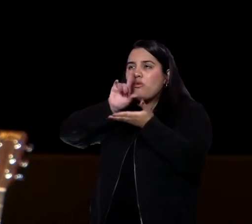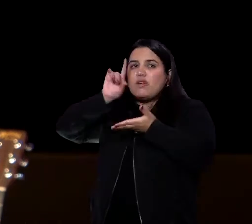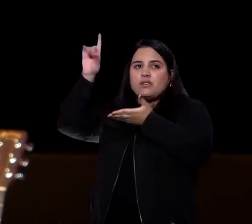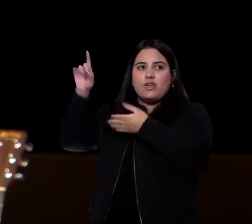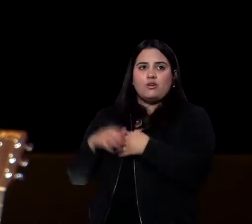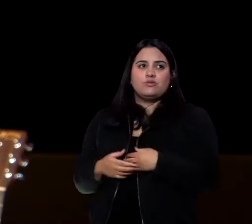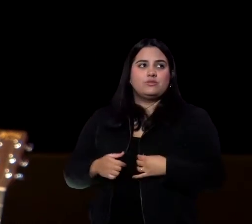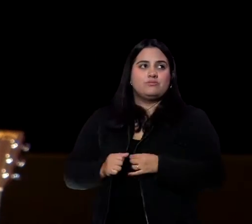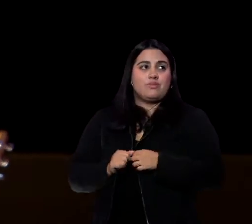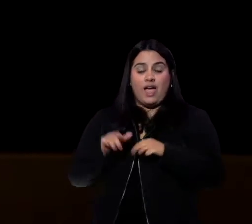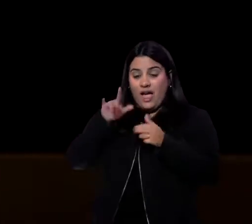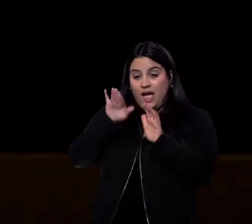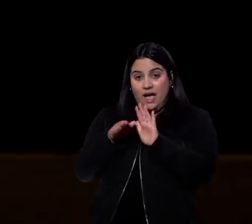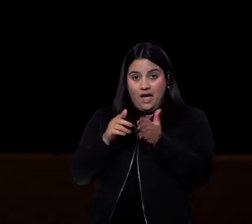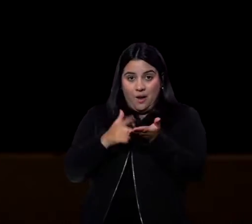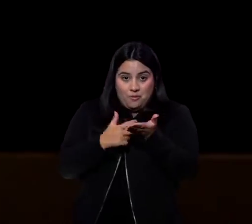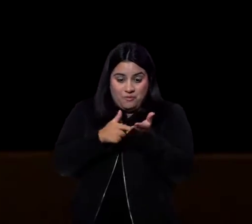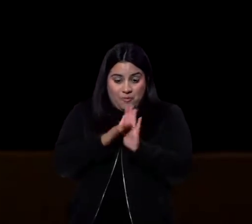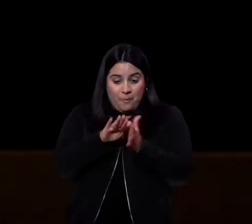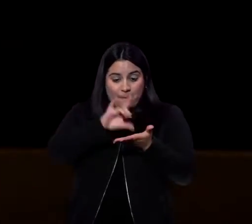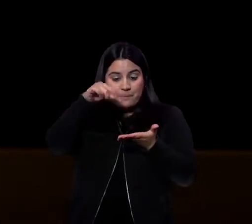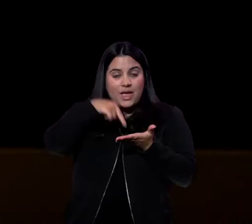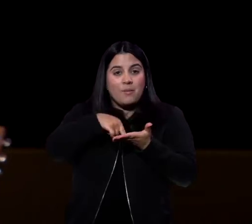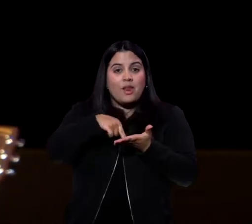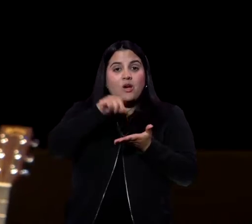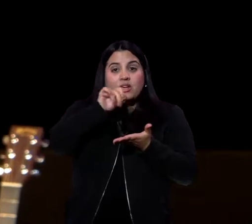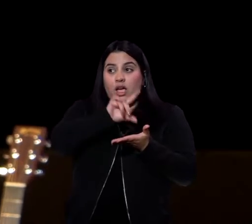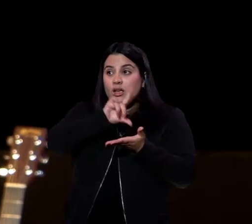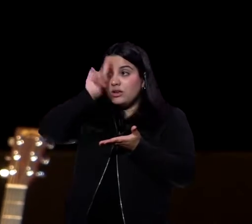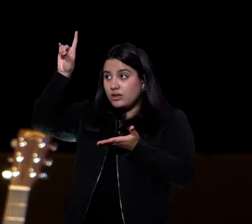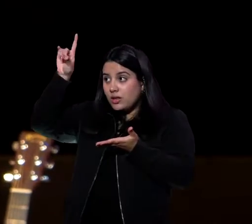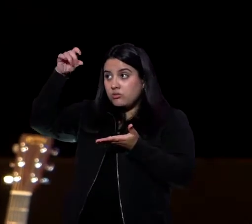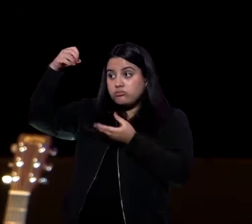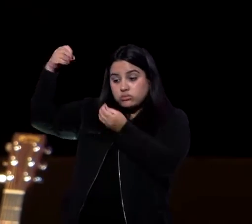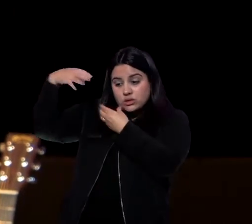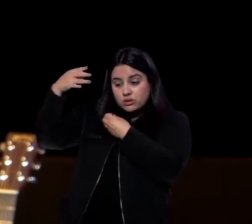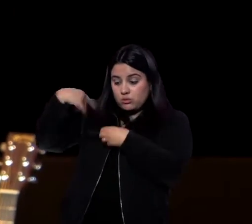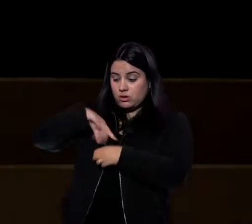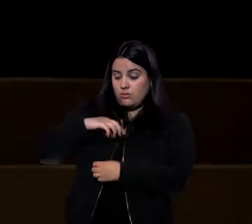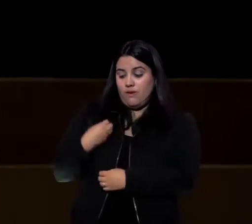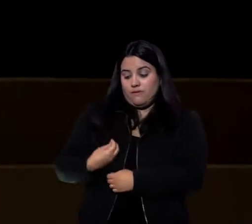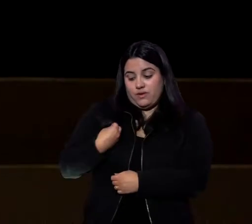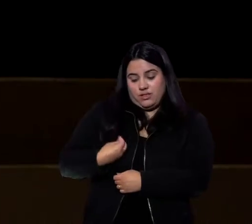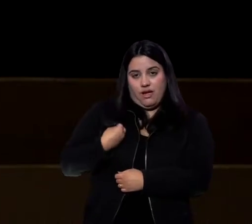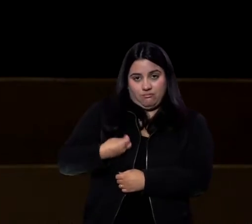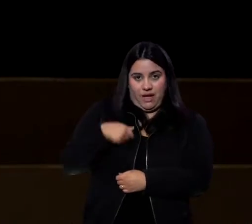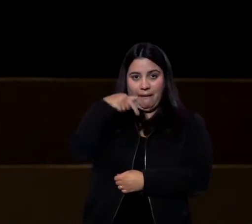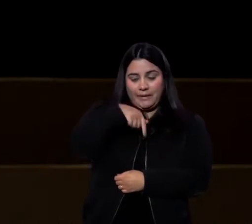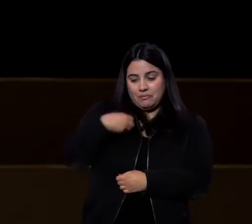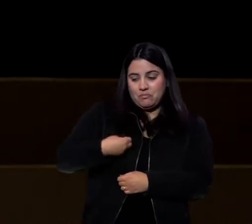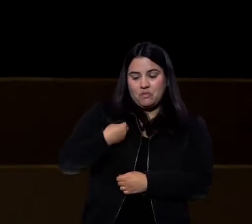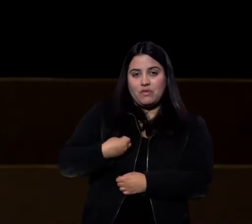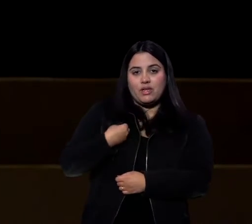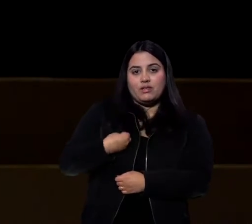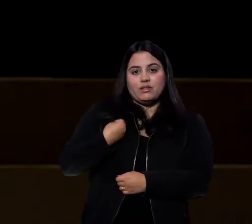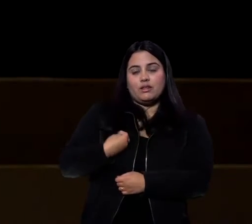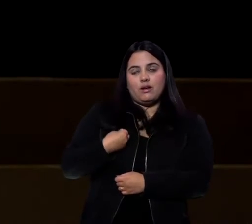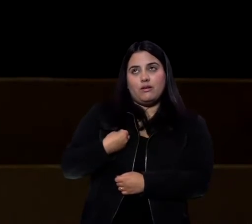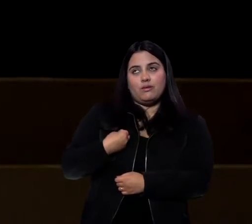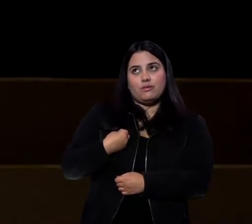Esse é o guia que você tem para a sua vida, é o manual que Deus deixou para que a gente pudesse viver aqui nesta terra, mas almejando